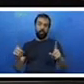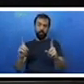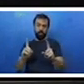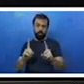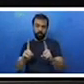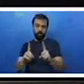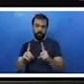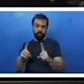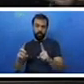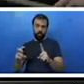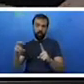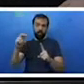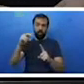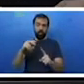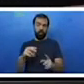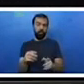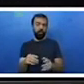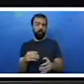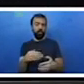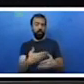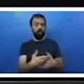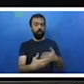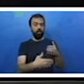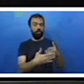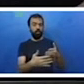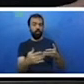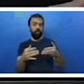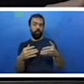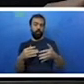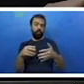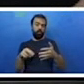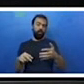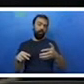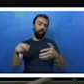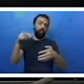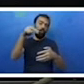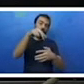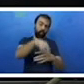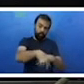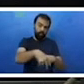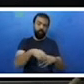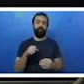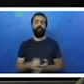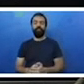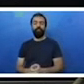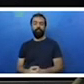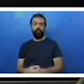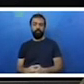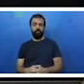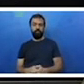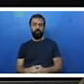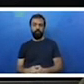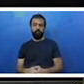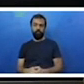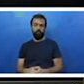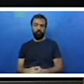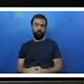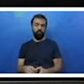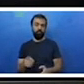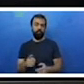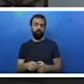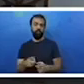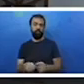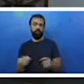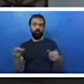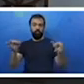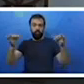com bordas de muros. Então, muros menores, onde ele faz a transposição desse muro, realizando um salto um pouquinho menor, que é um salto de precisão. Por que precisão? Porque